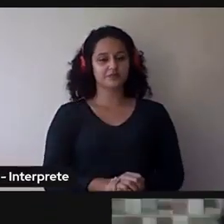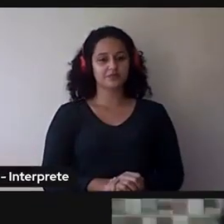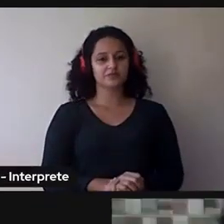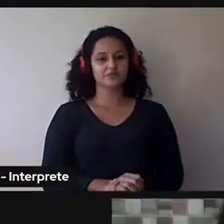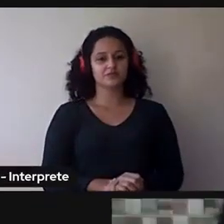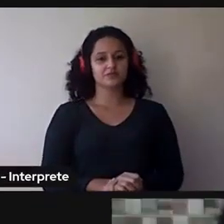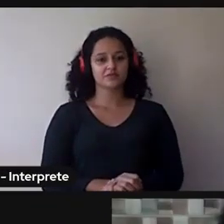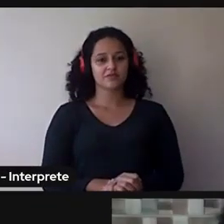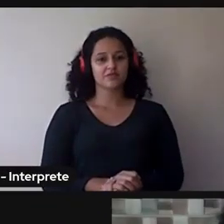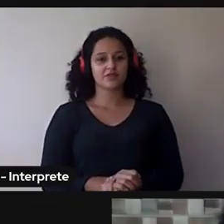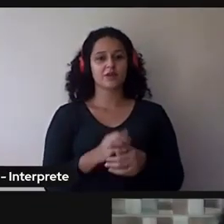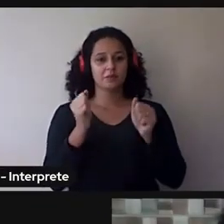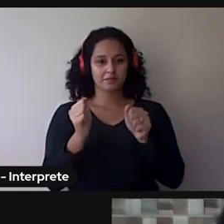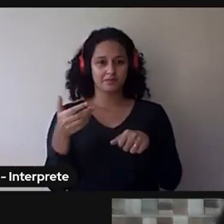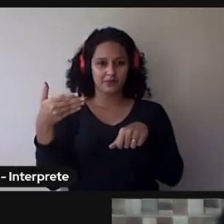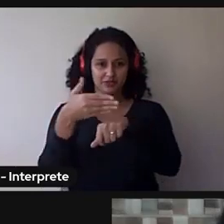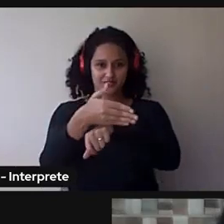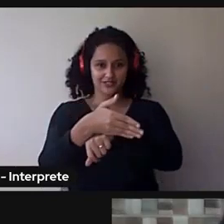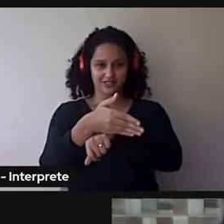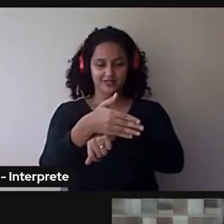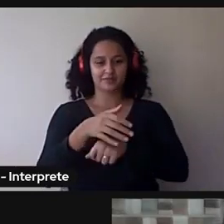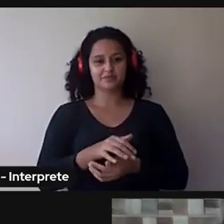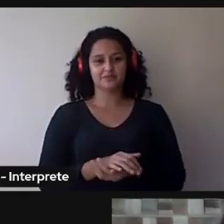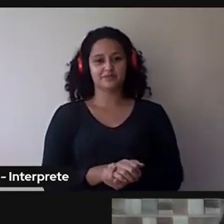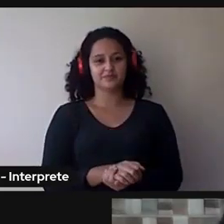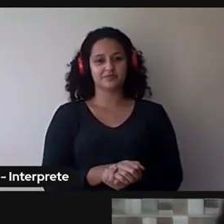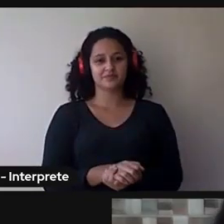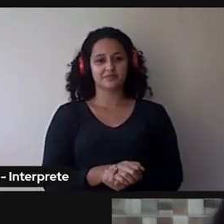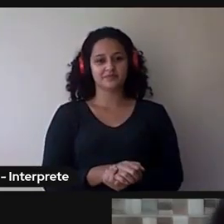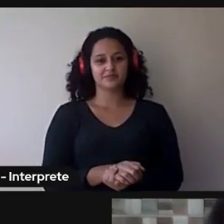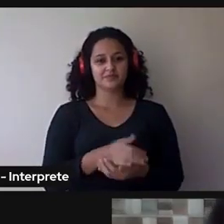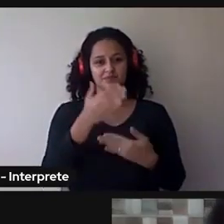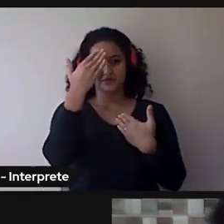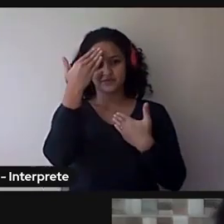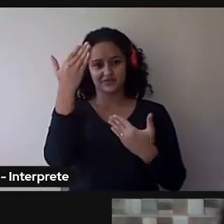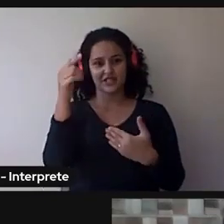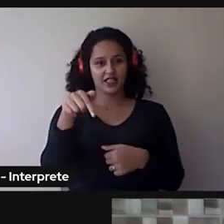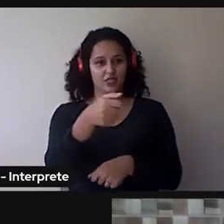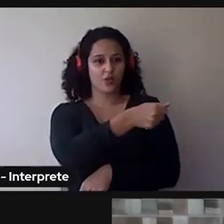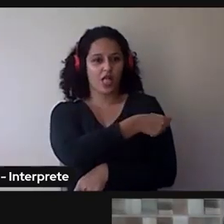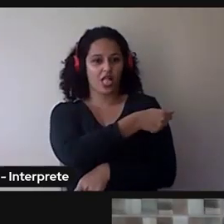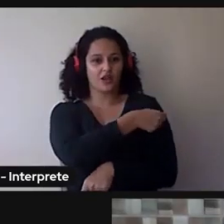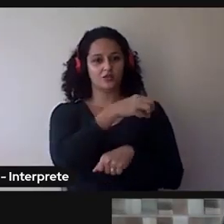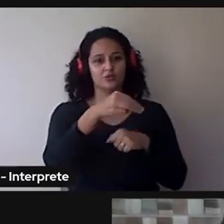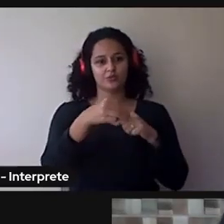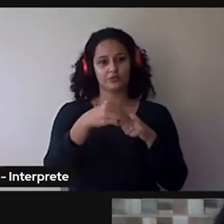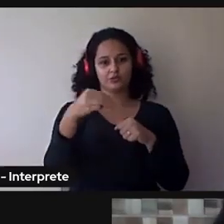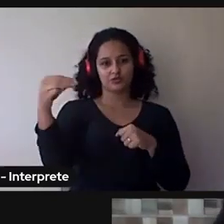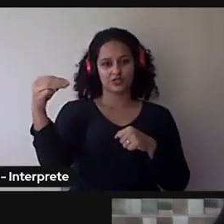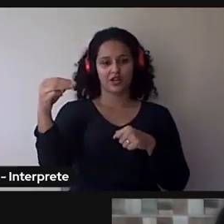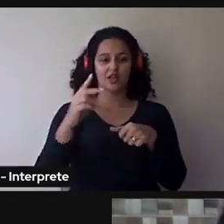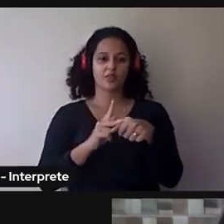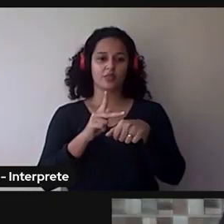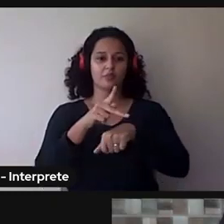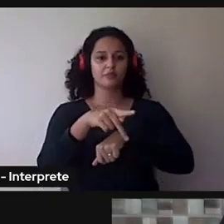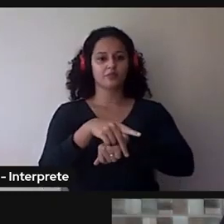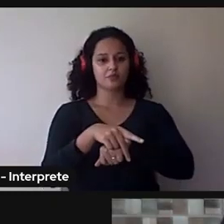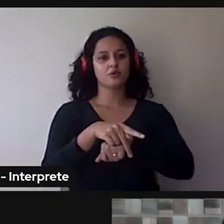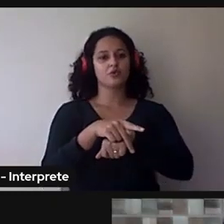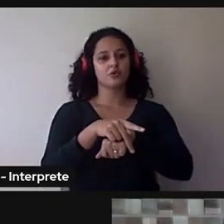Danilo, pode entrar. Danilo é mestrando lá na pós-graduação em Biologia de Fungos, vai apresentar